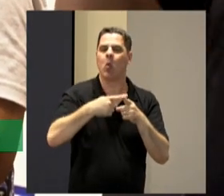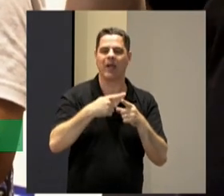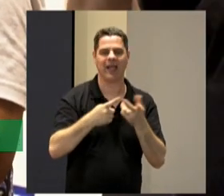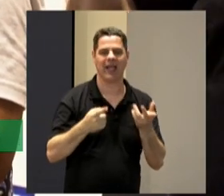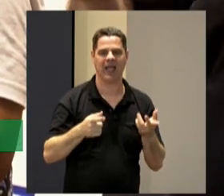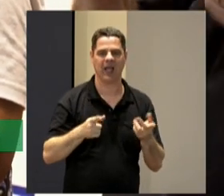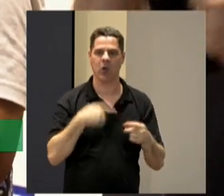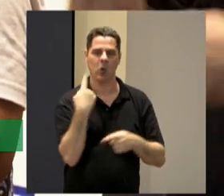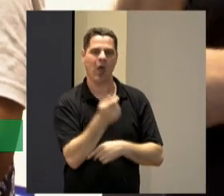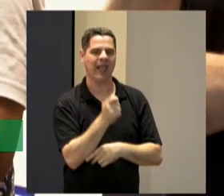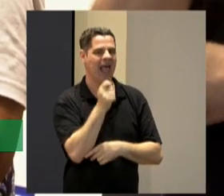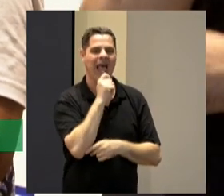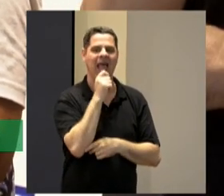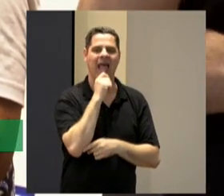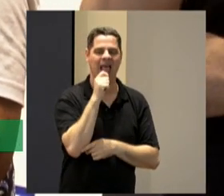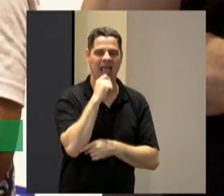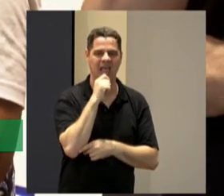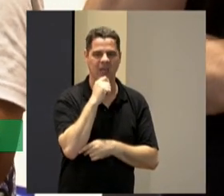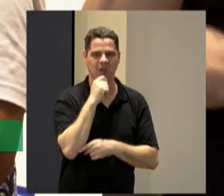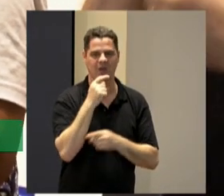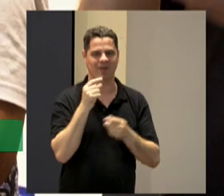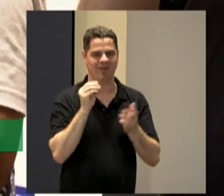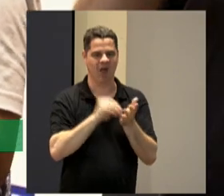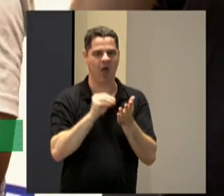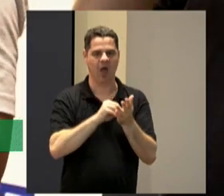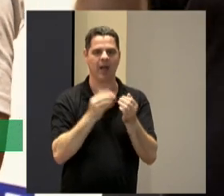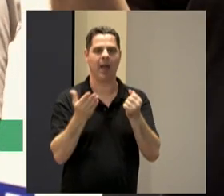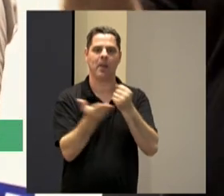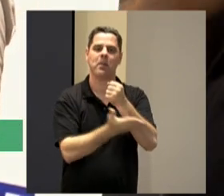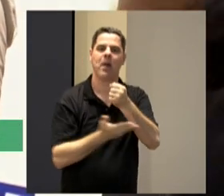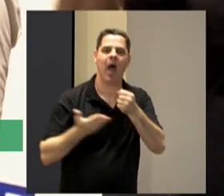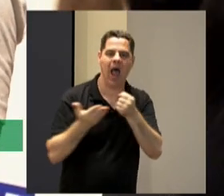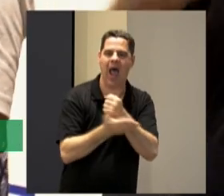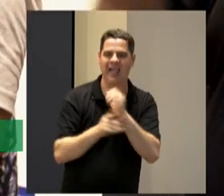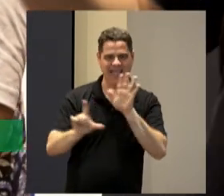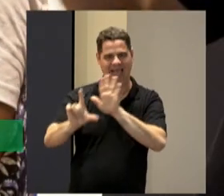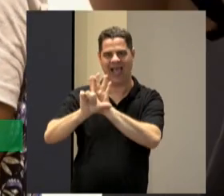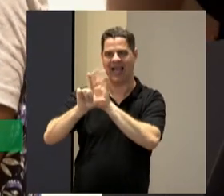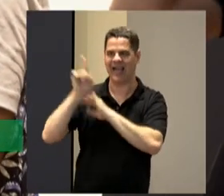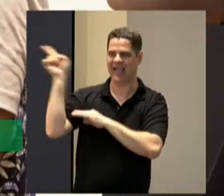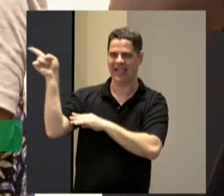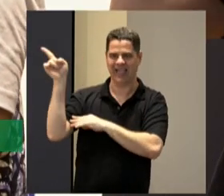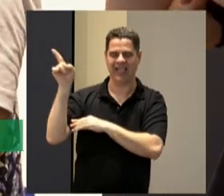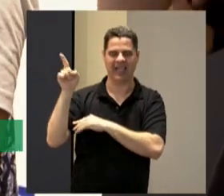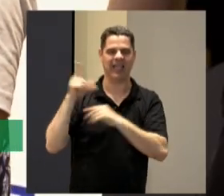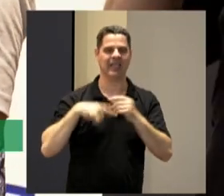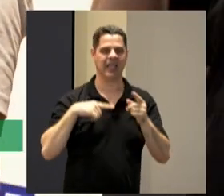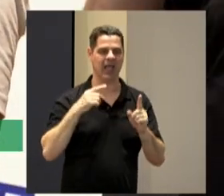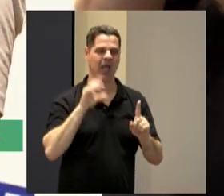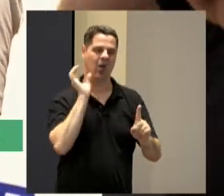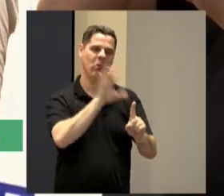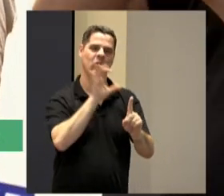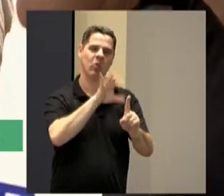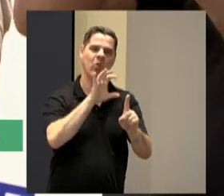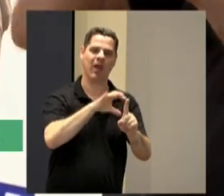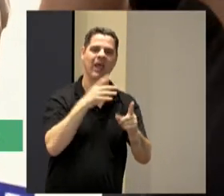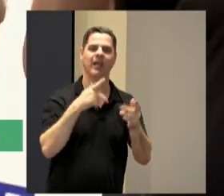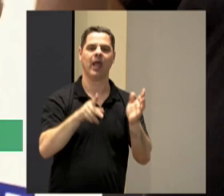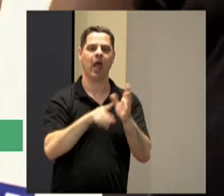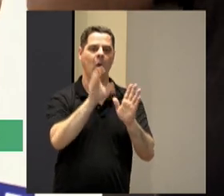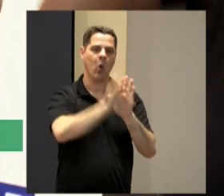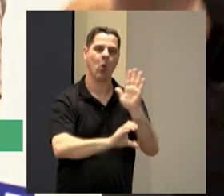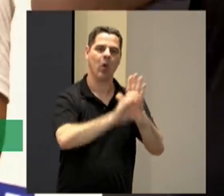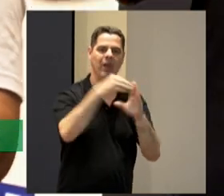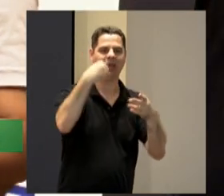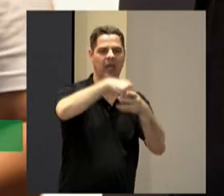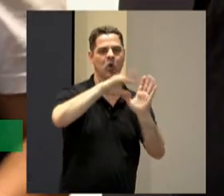não fizemos o básico, aquilo que ela diz, que é afetar o currículo das escolas.